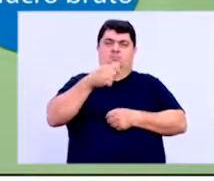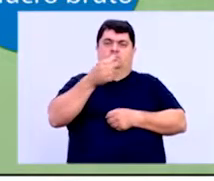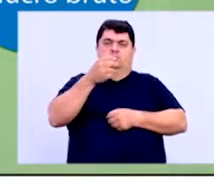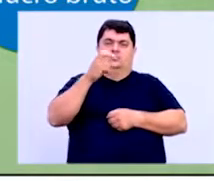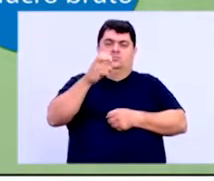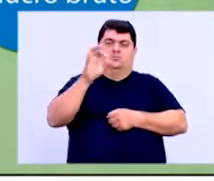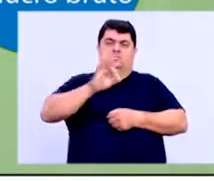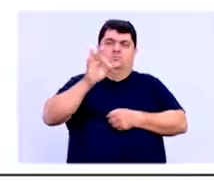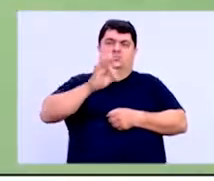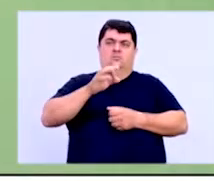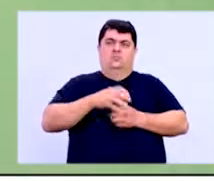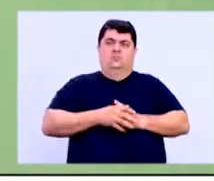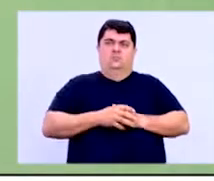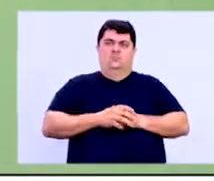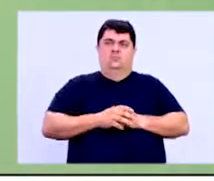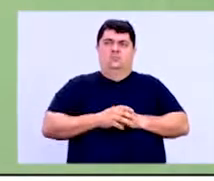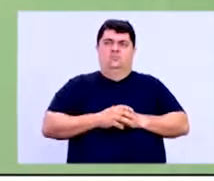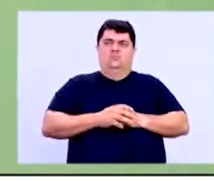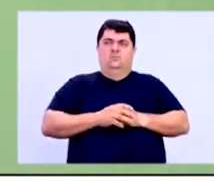55,65.